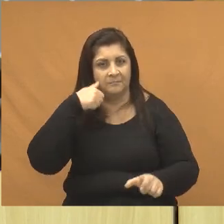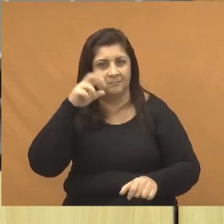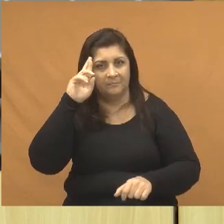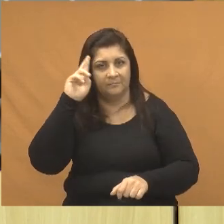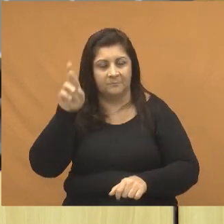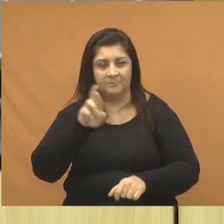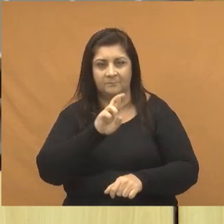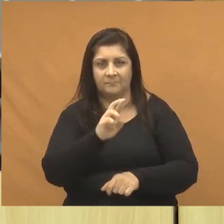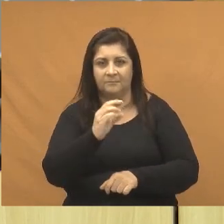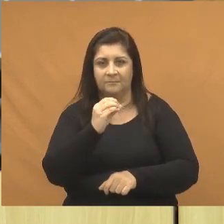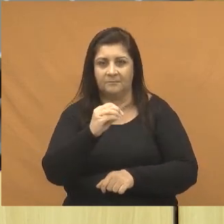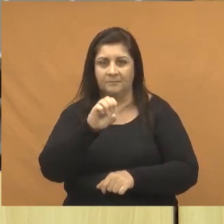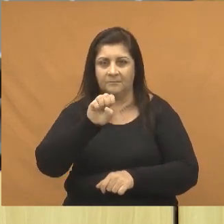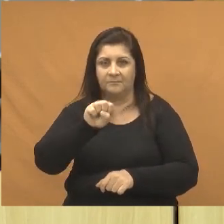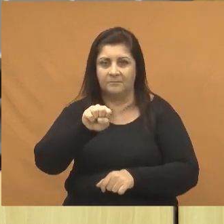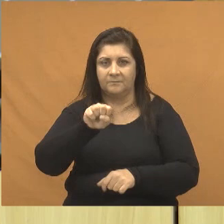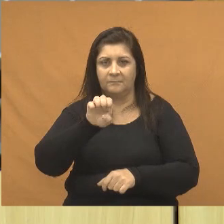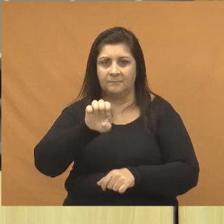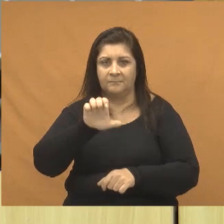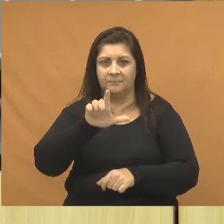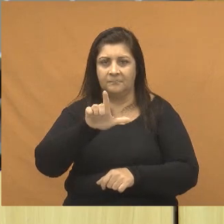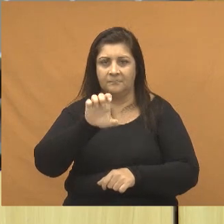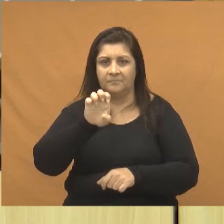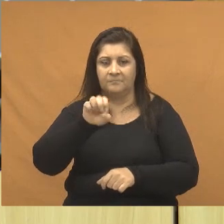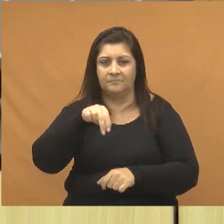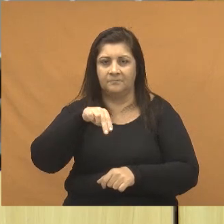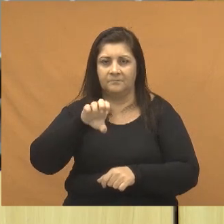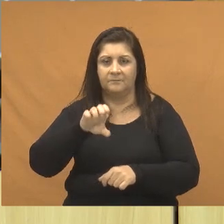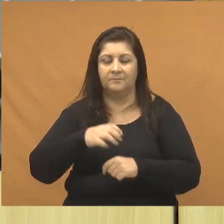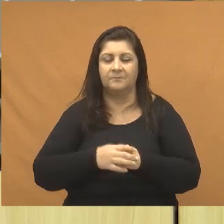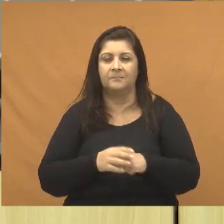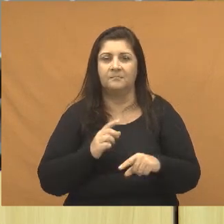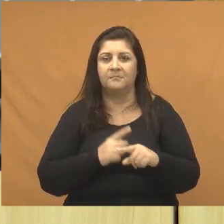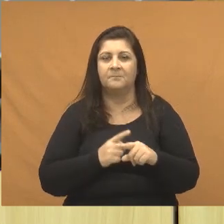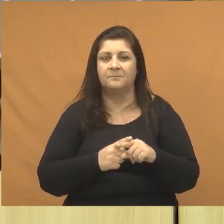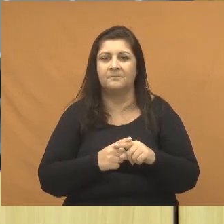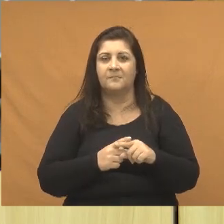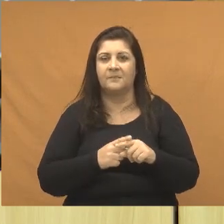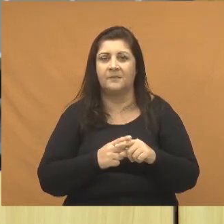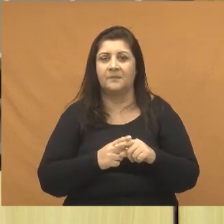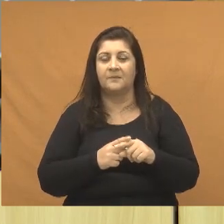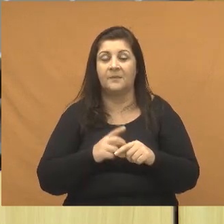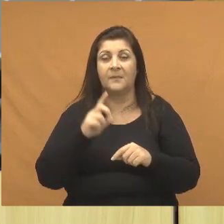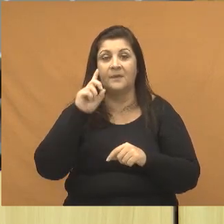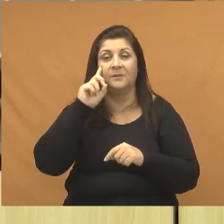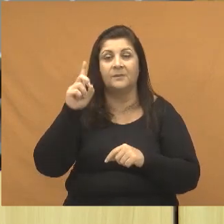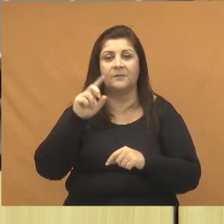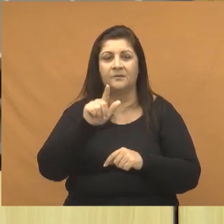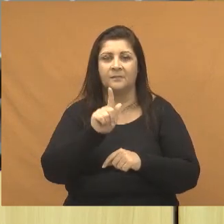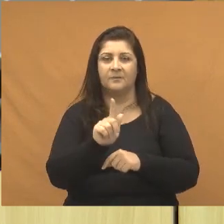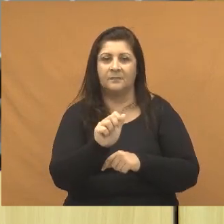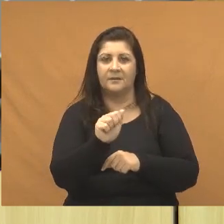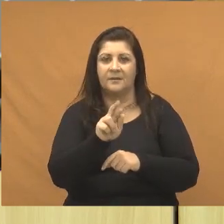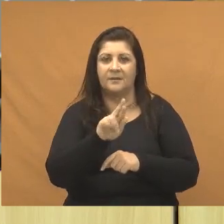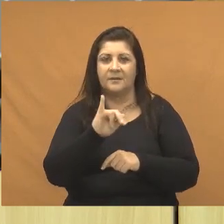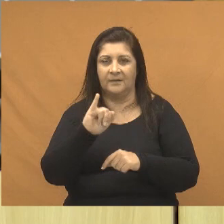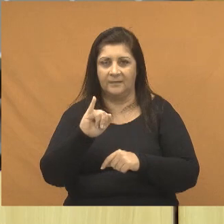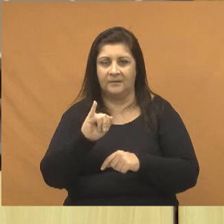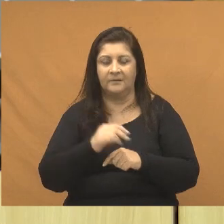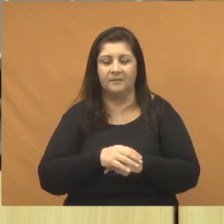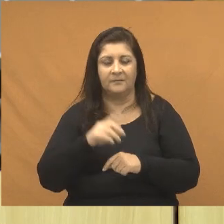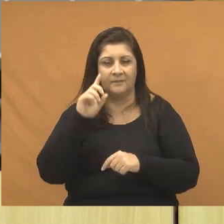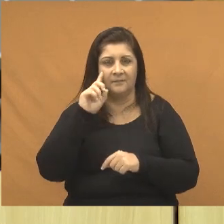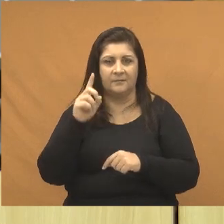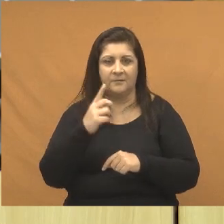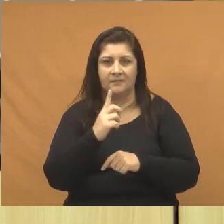Rosilene Aparecida Leme pelas comemorações do Dia do Gari, ocorrido em 16 de